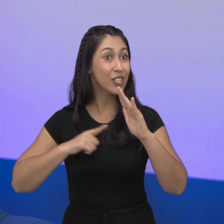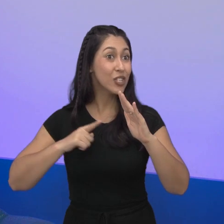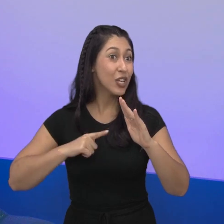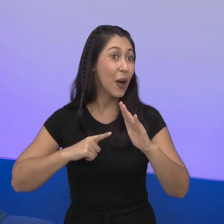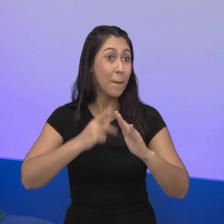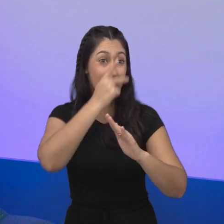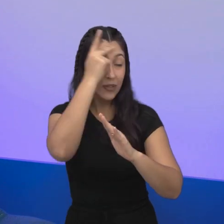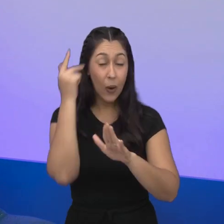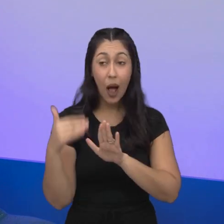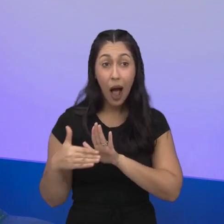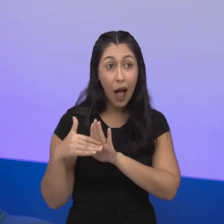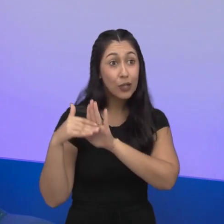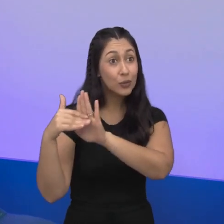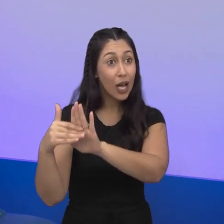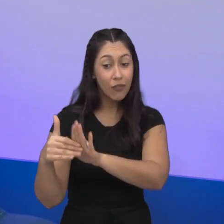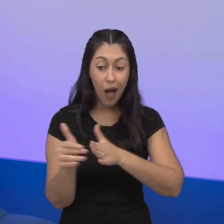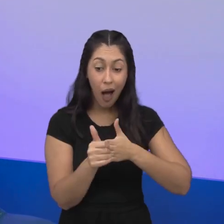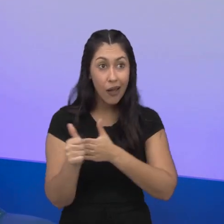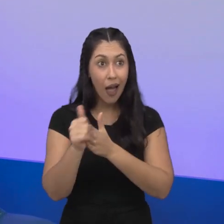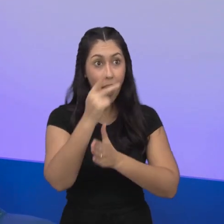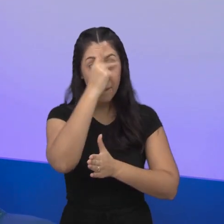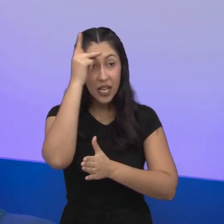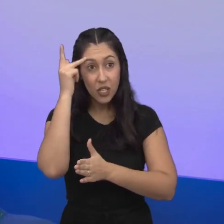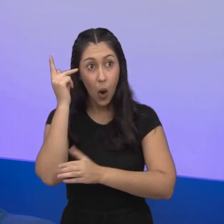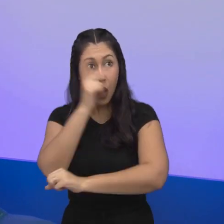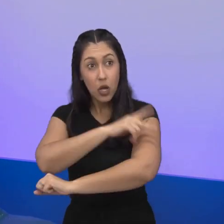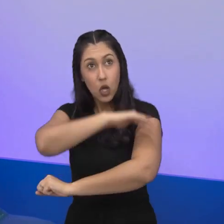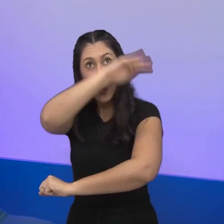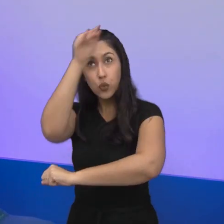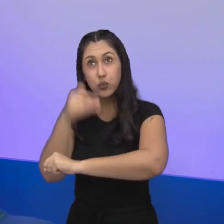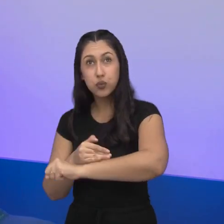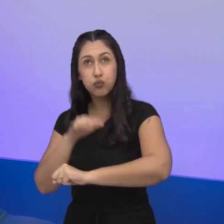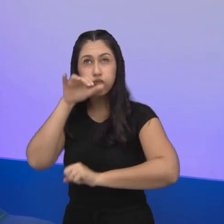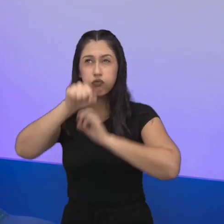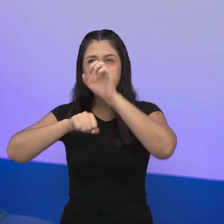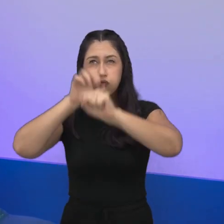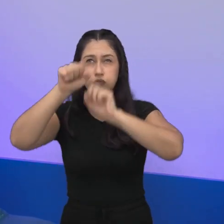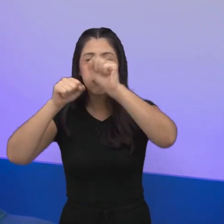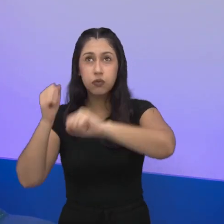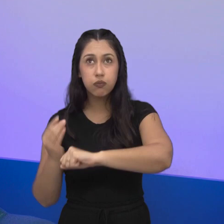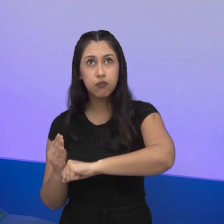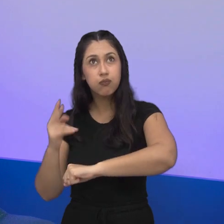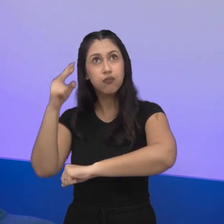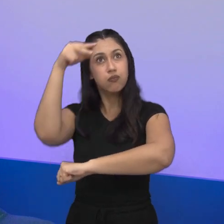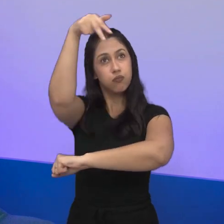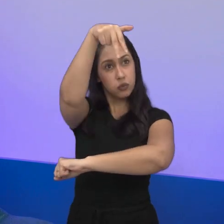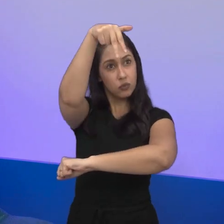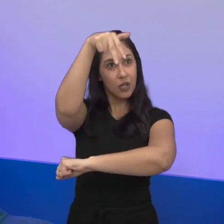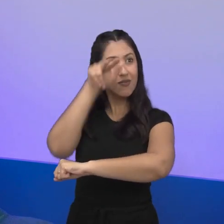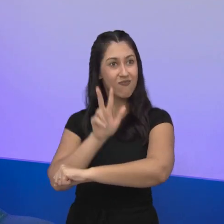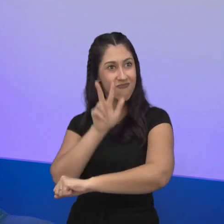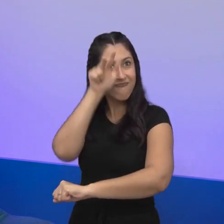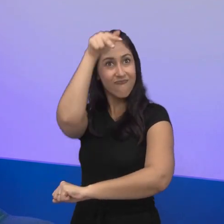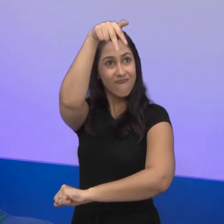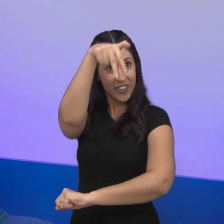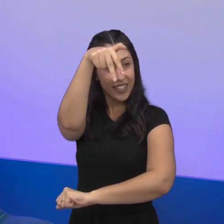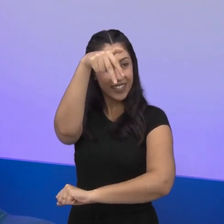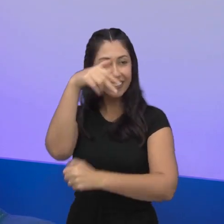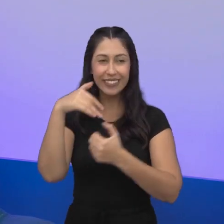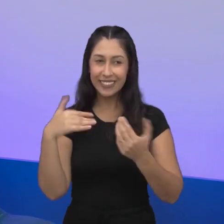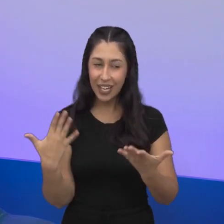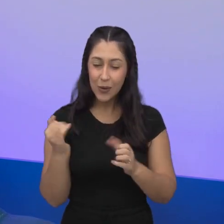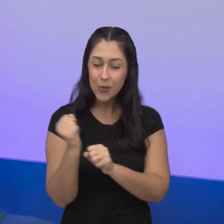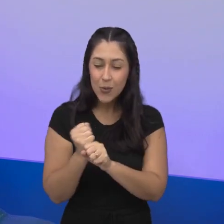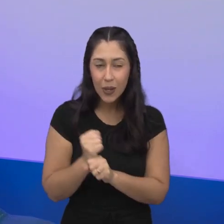serviam como auxiliares para guiar os alpinistas para atingir o cume, que é o Summit,